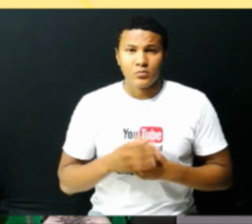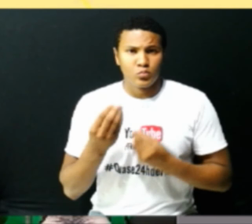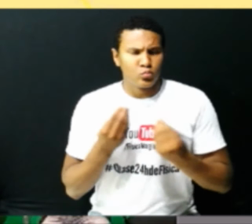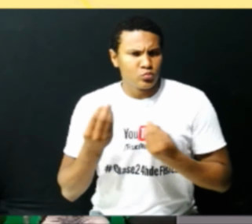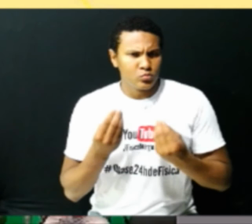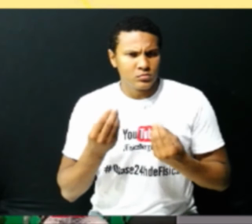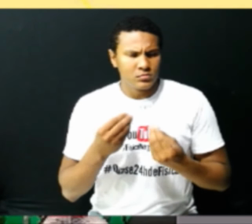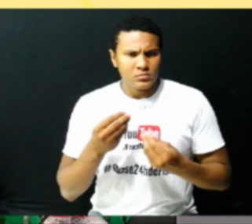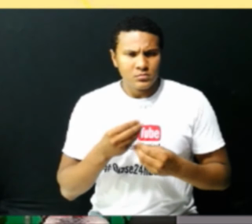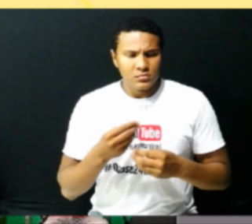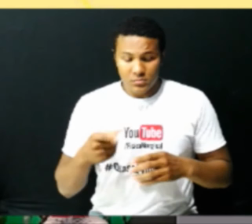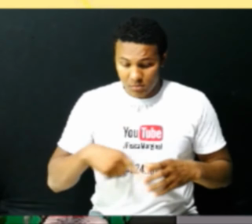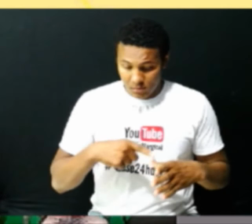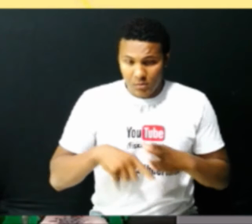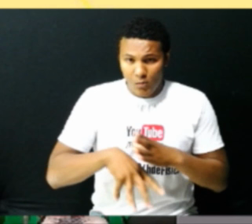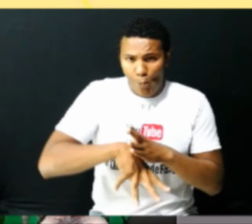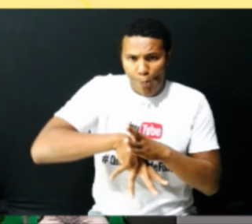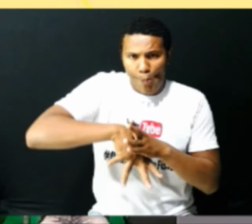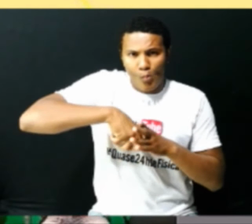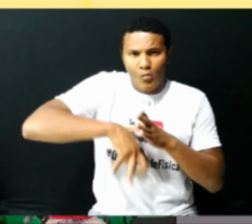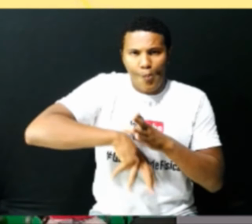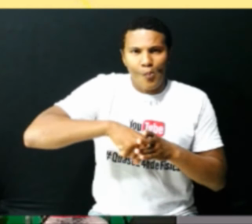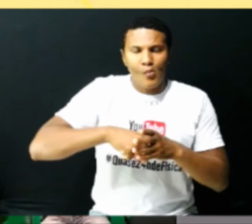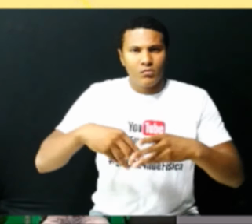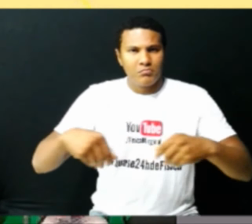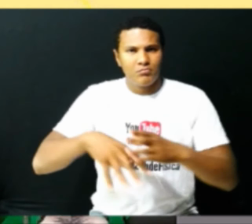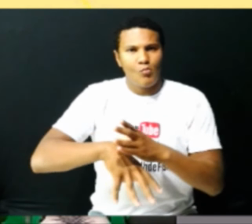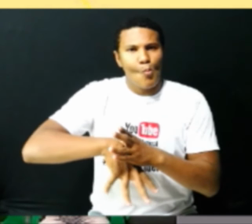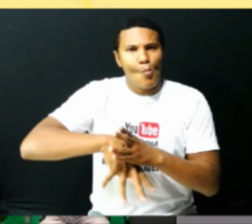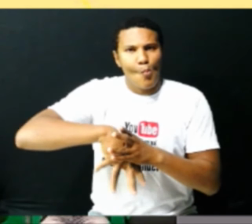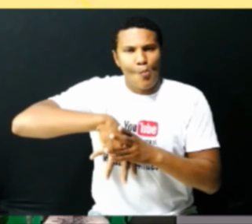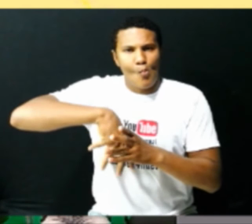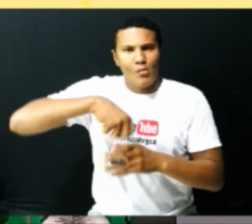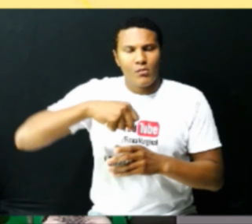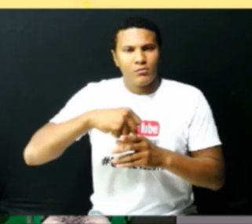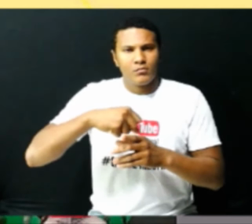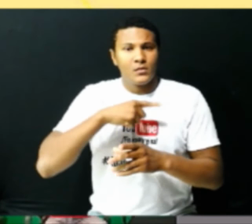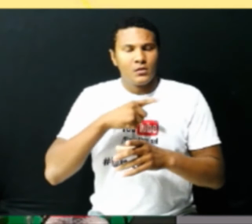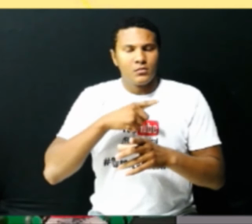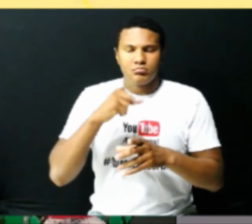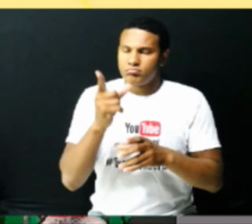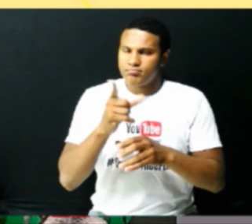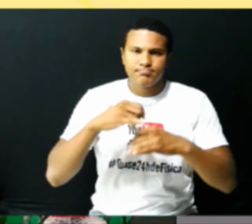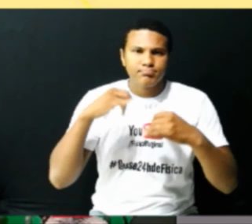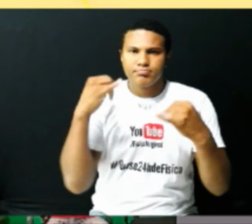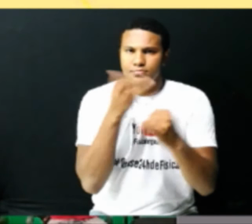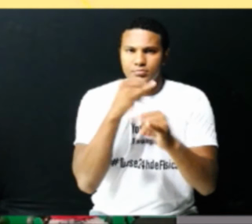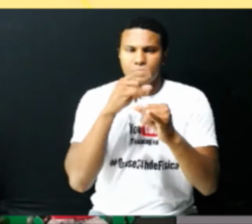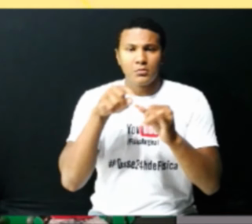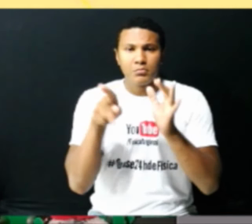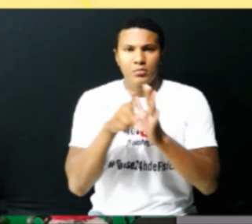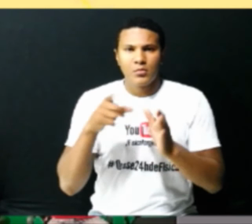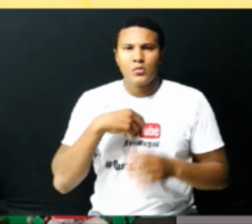utilizar a energia liberada pela fissão de átomos de urânio. Esse processo de fissão libera